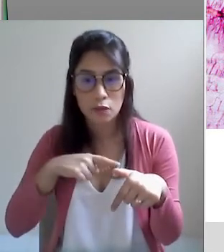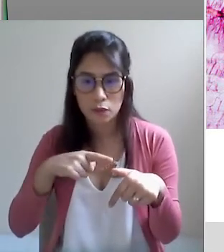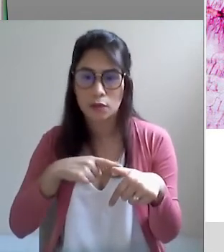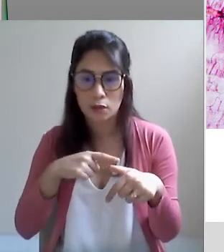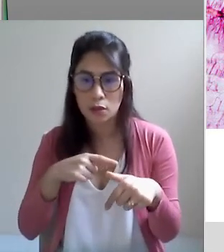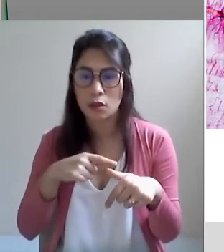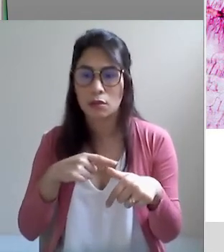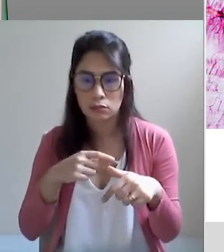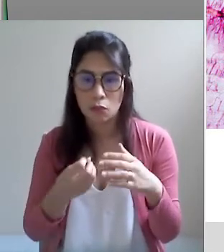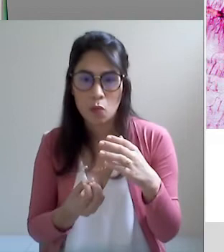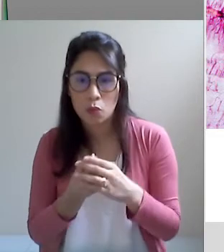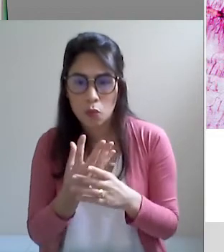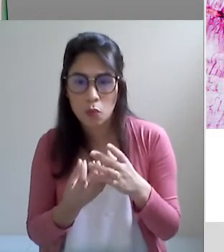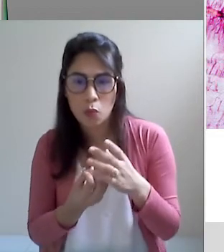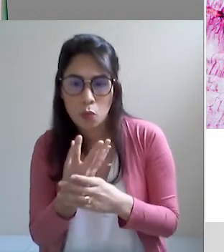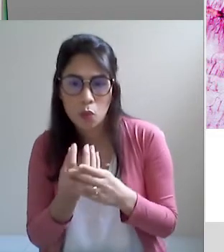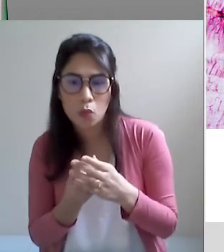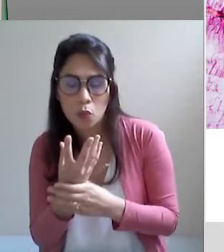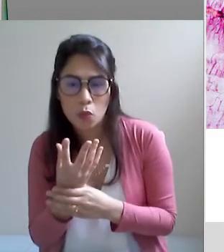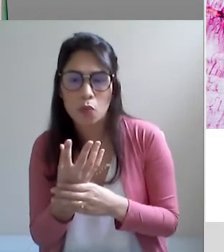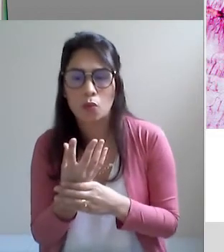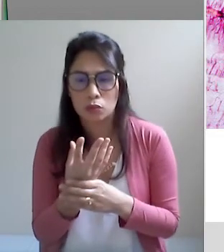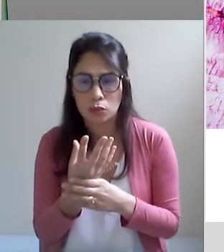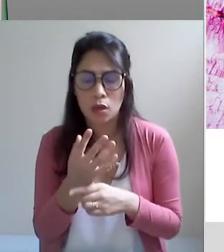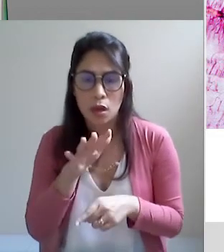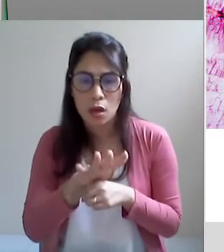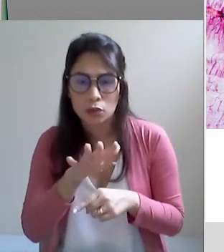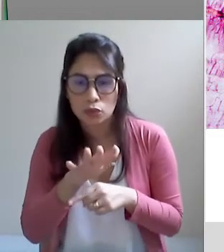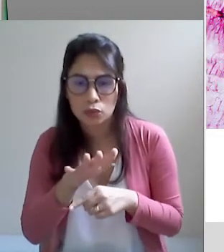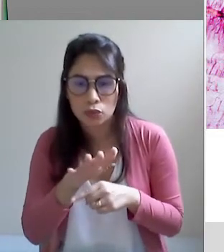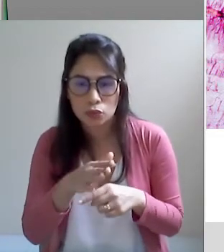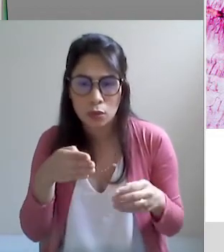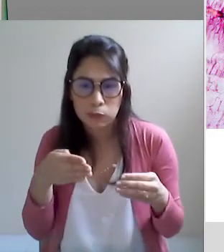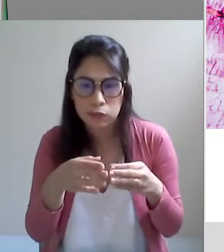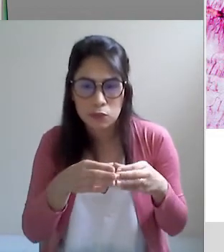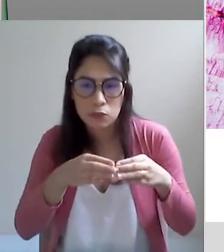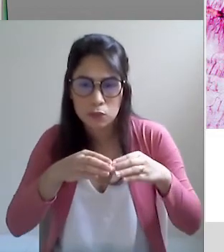funcional formador, que é uma célula sinteticamente ativa.